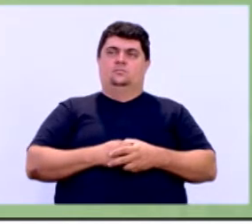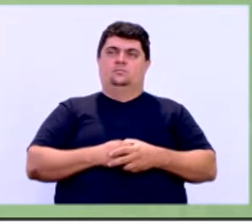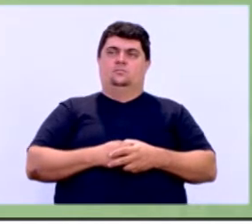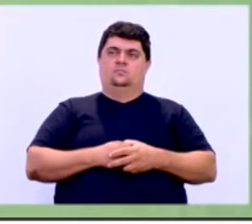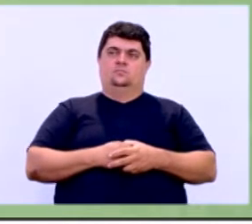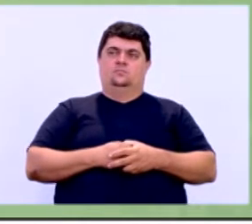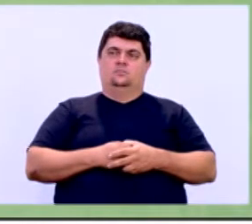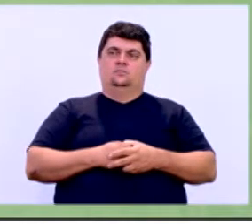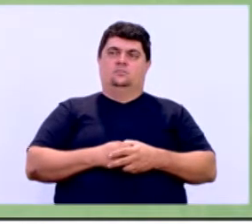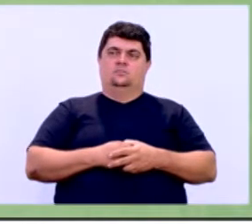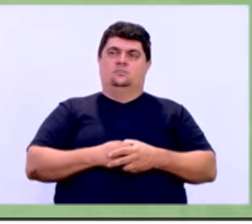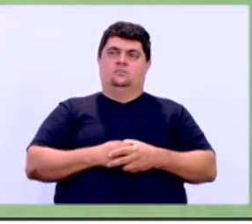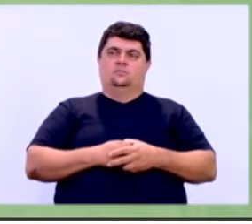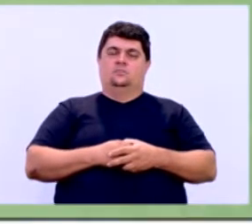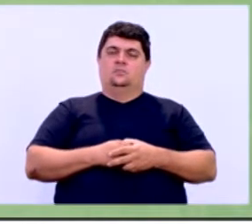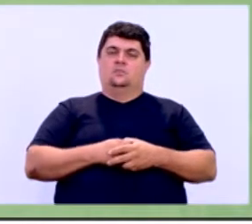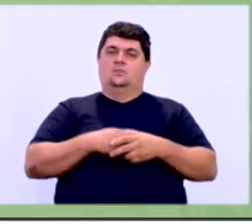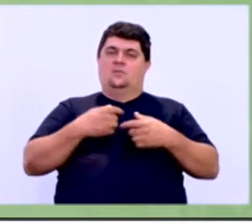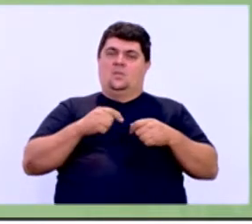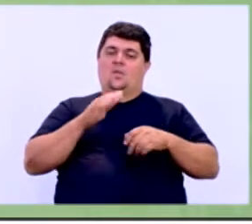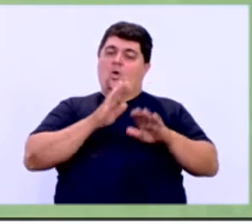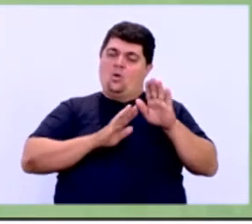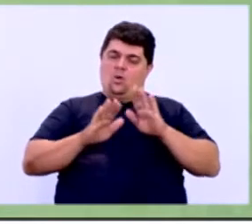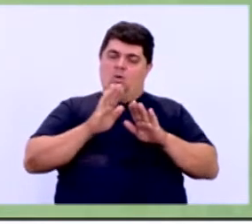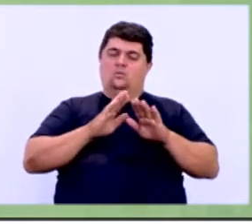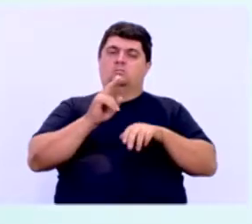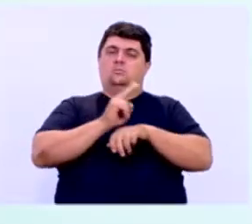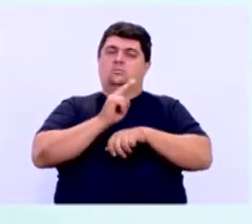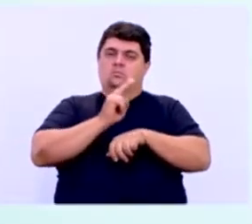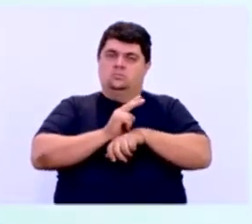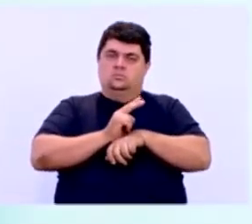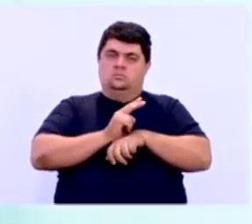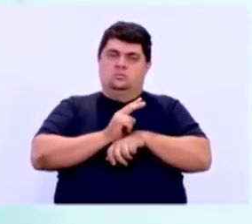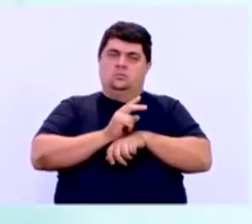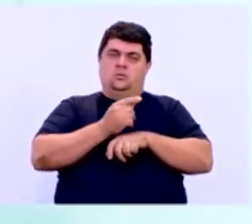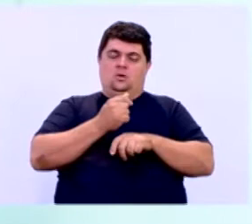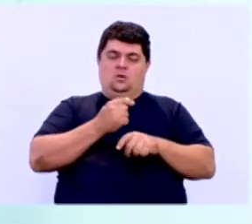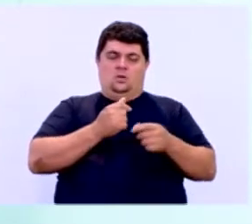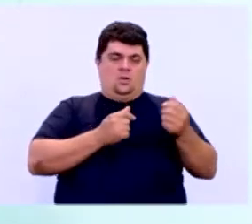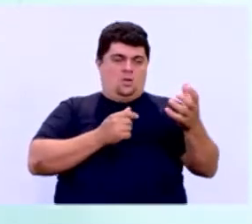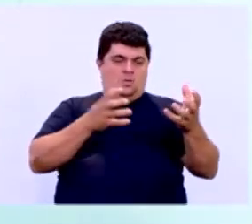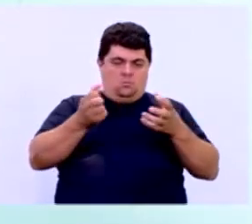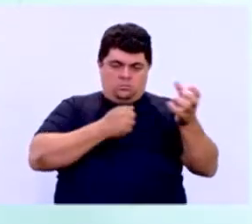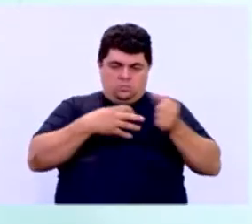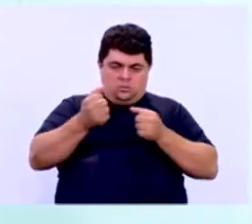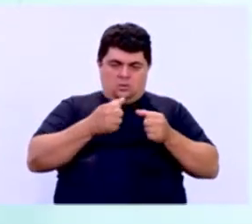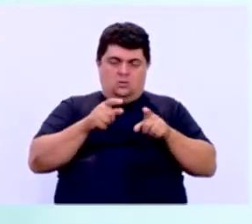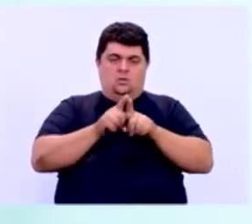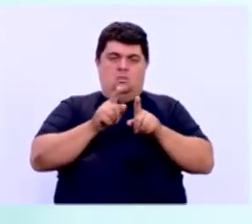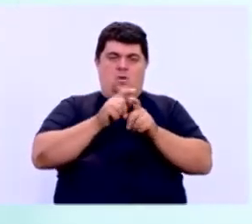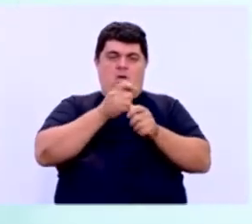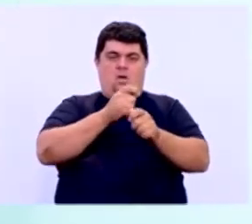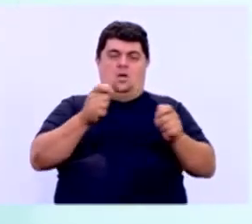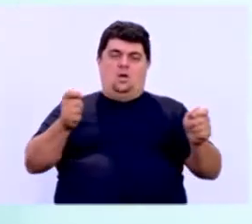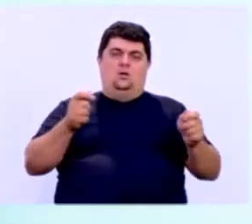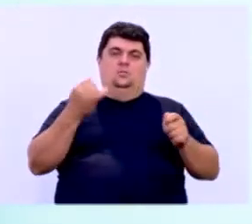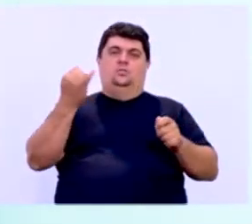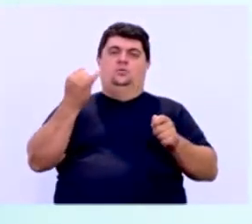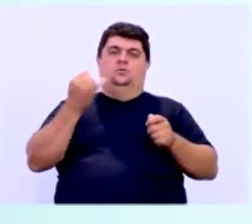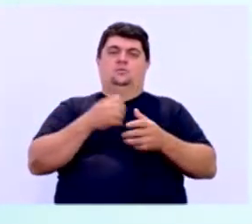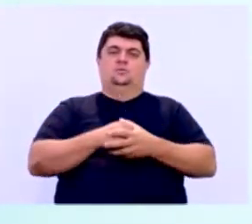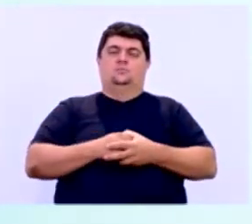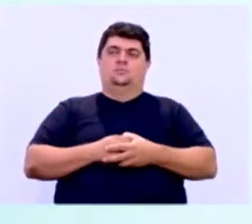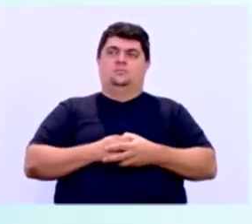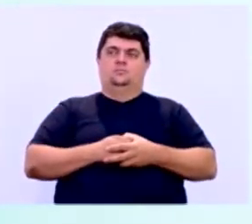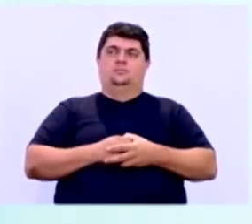observe, caro aluno, que você precisa controlar assim, o que você recebe e o que você gasta. O importante é isso. O